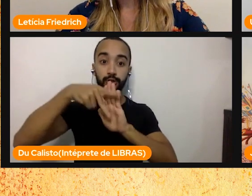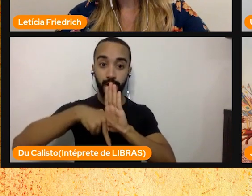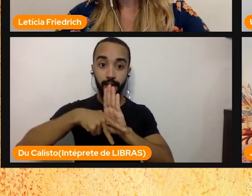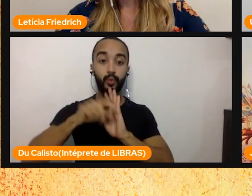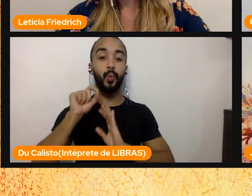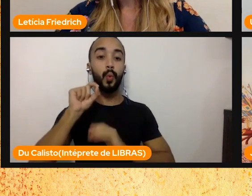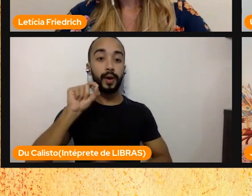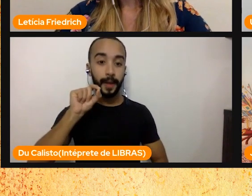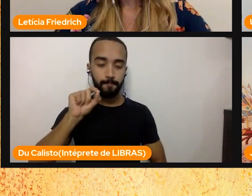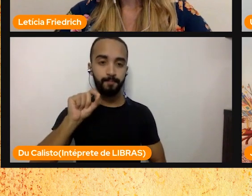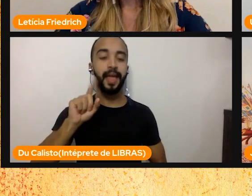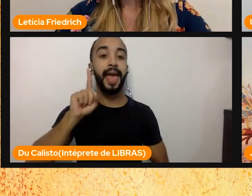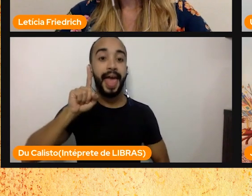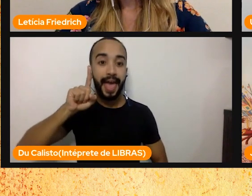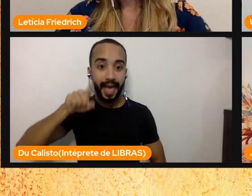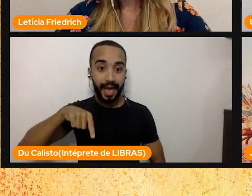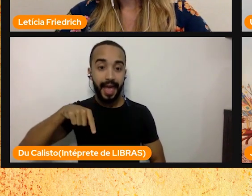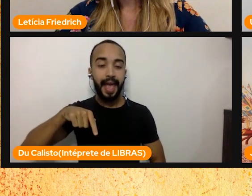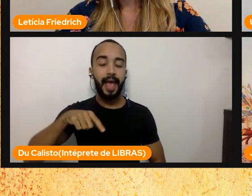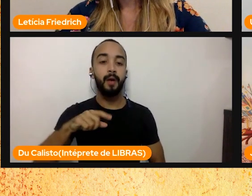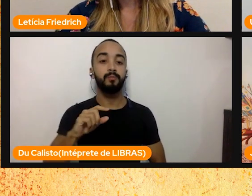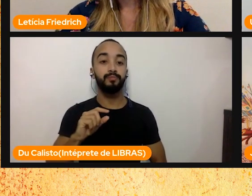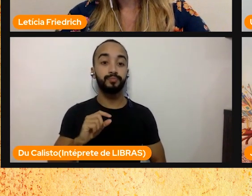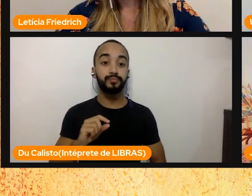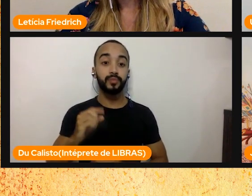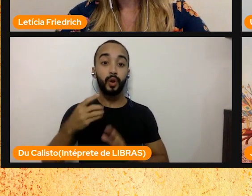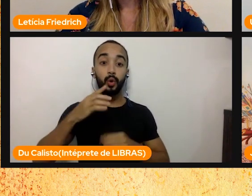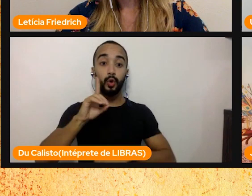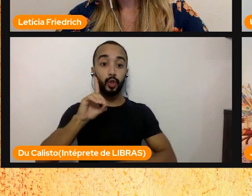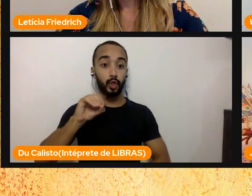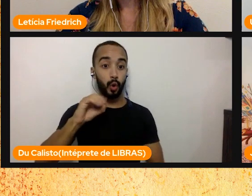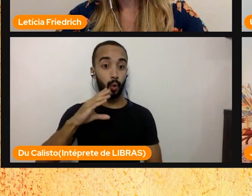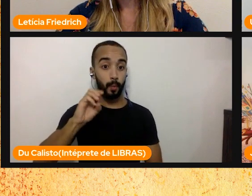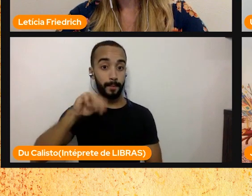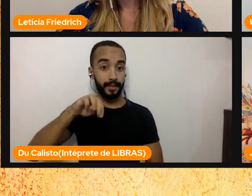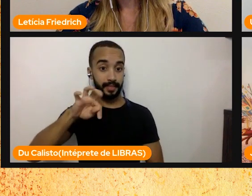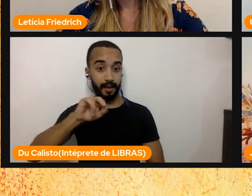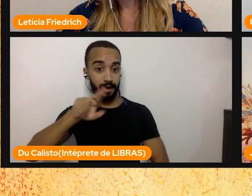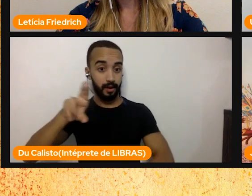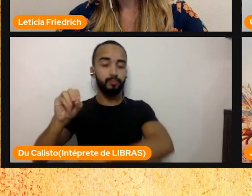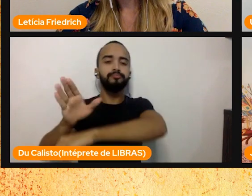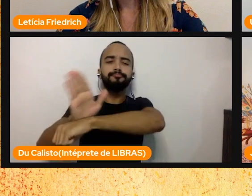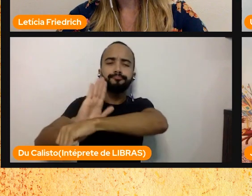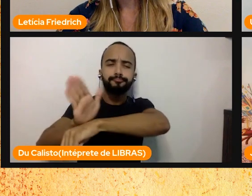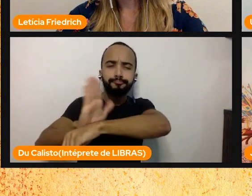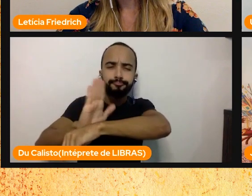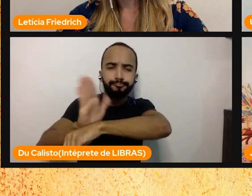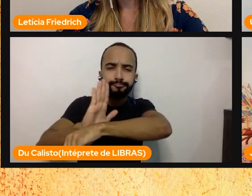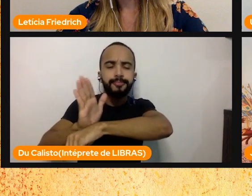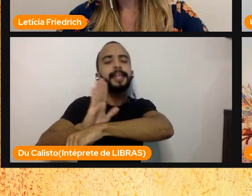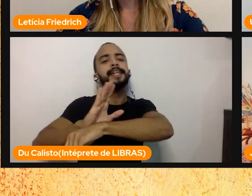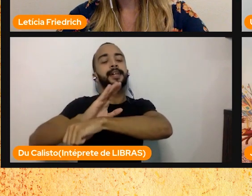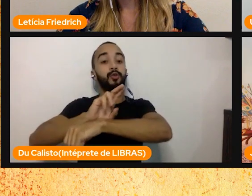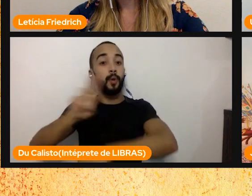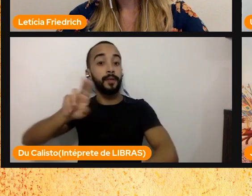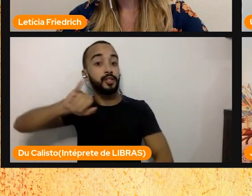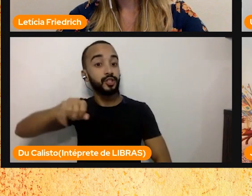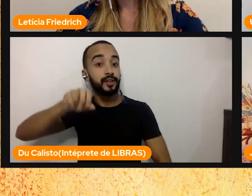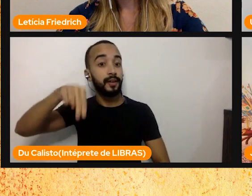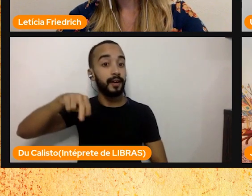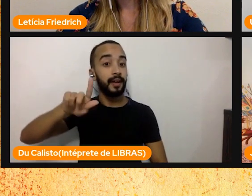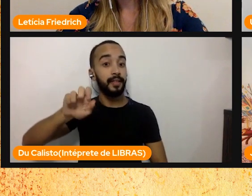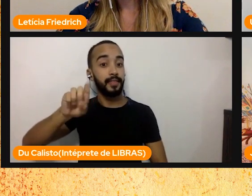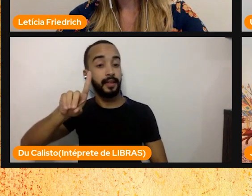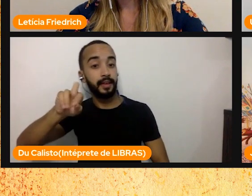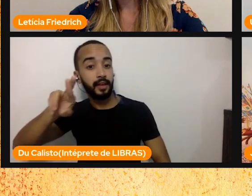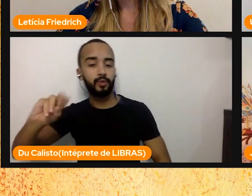documentário chamado Jangadeiros da São Pedro, que é uma história incrível de 4 jangadeiros cearenses, que em 1941 saíram de Fortaleza numa jangada para